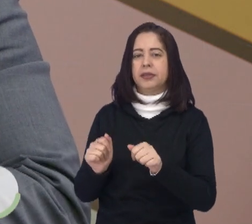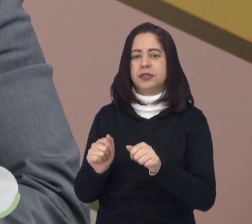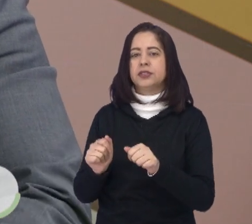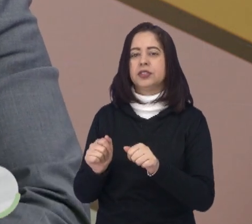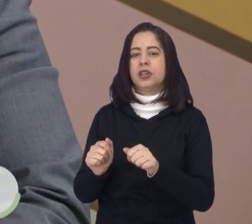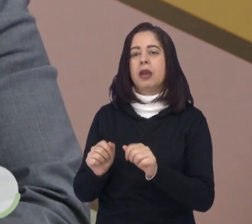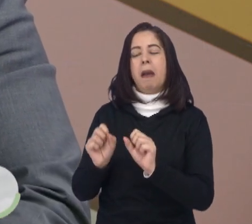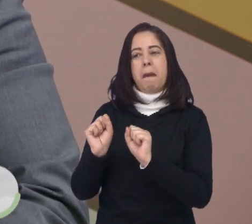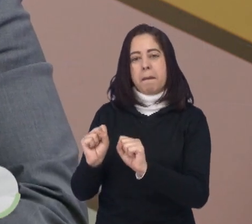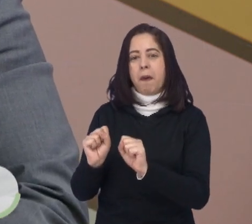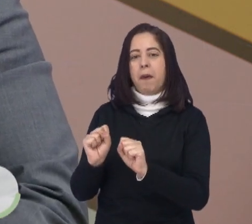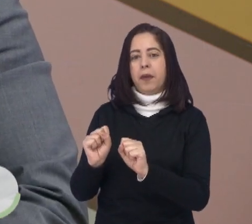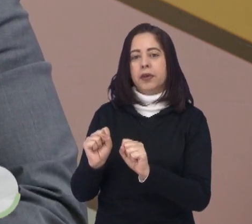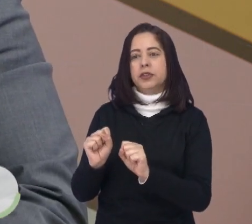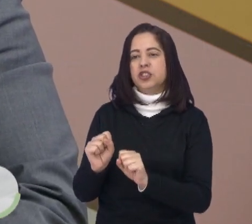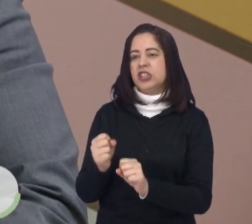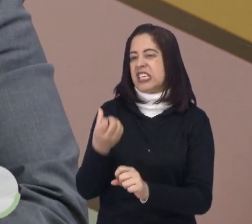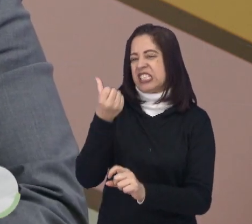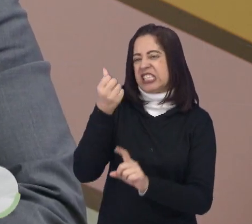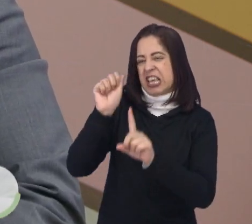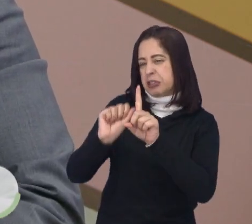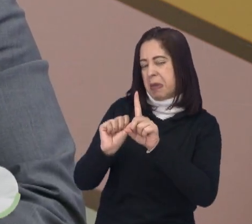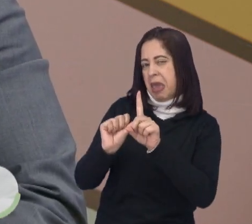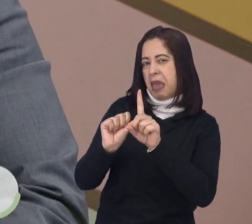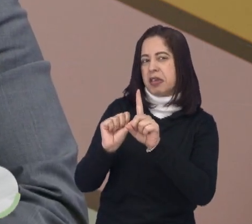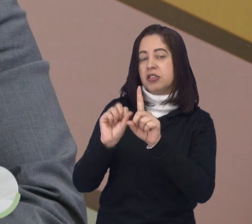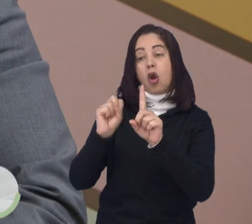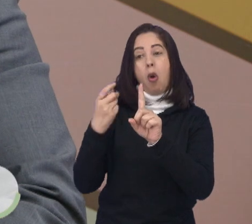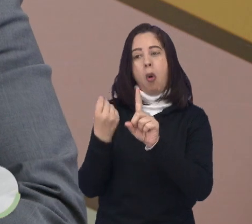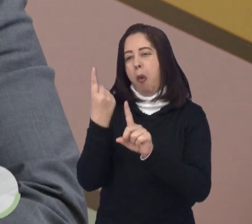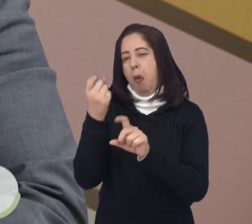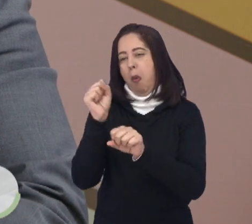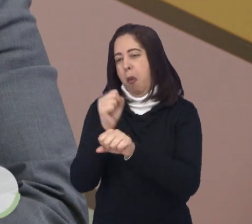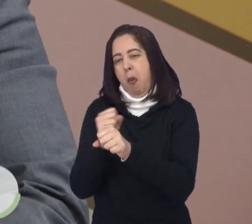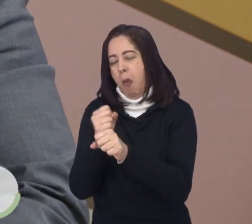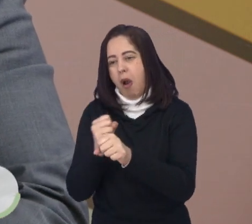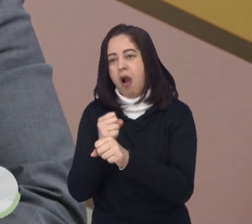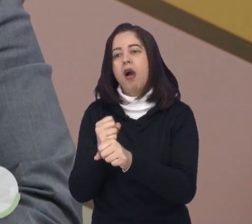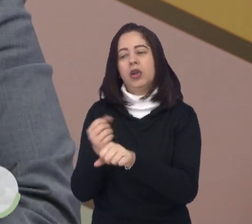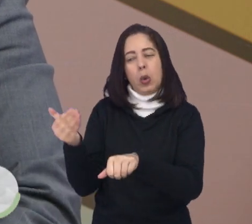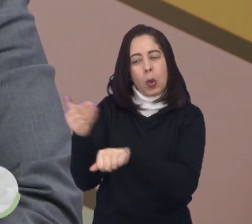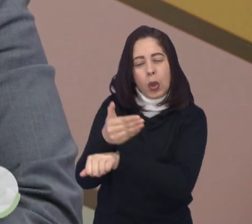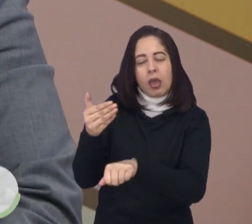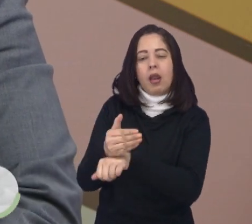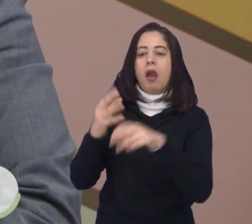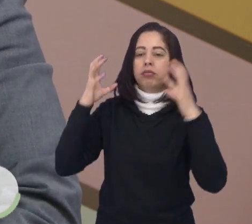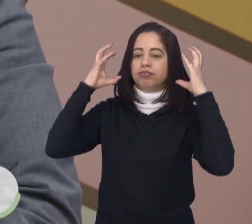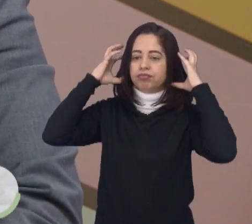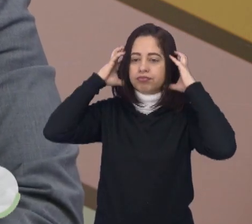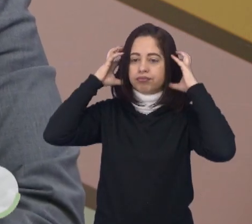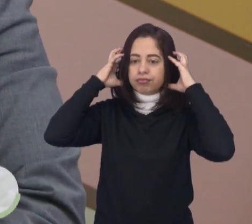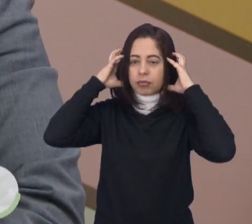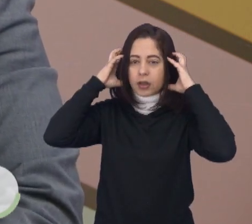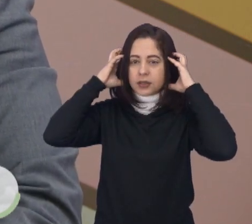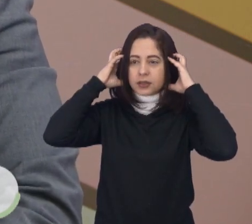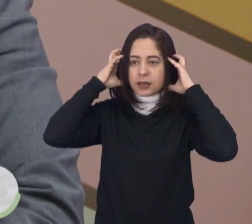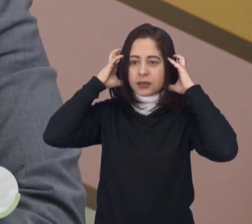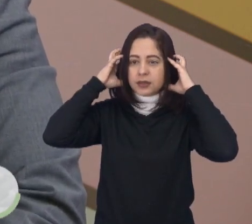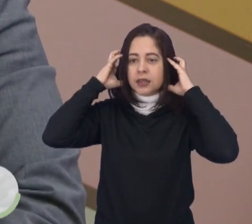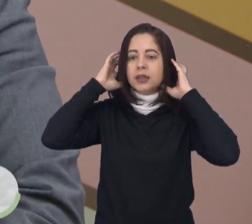ele pode colocar aí semestral ou períodos maiores ou menores, tá? E aí ele vai